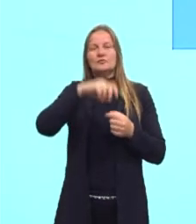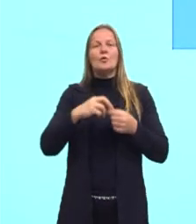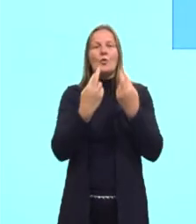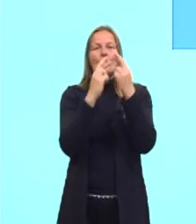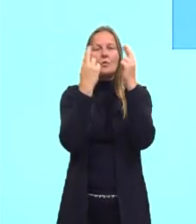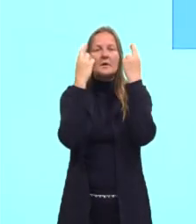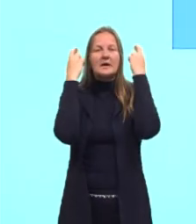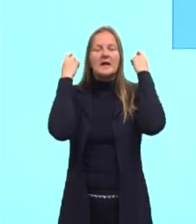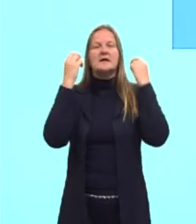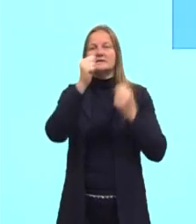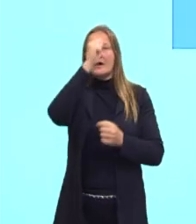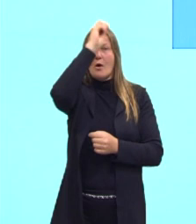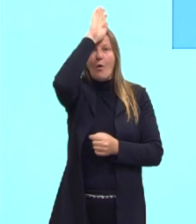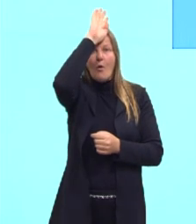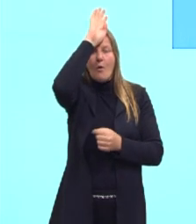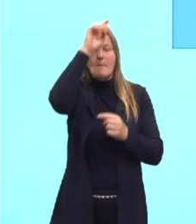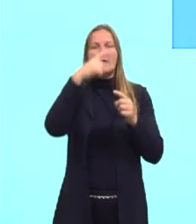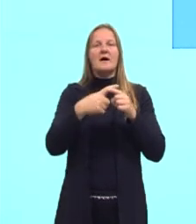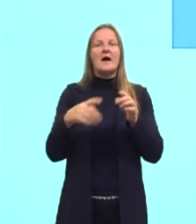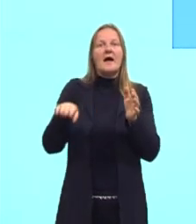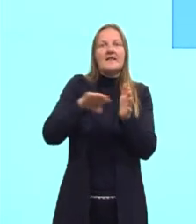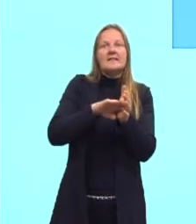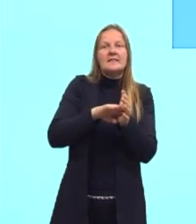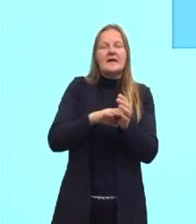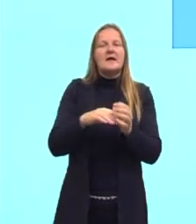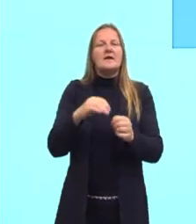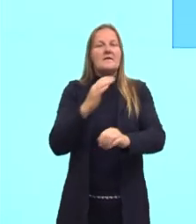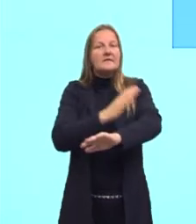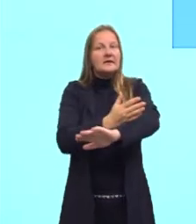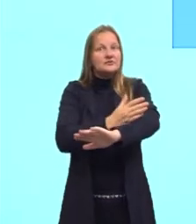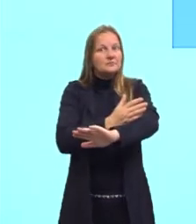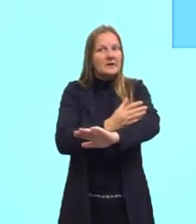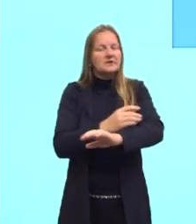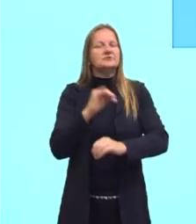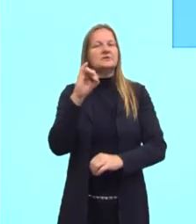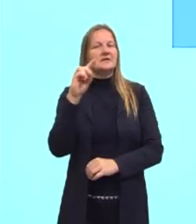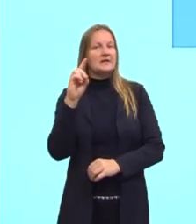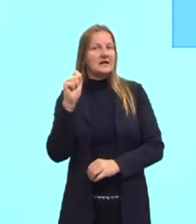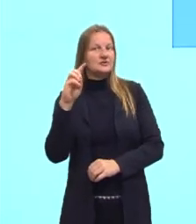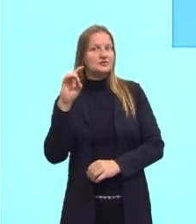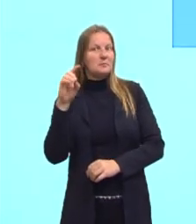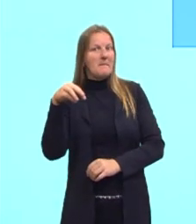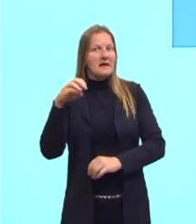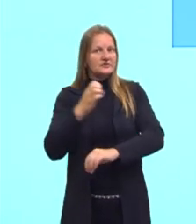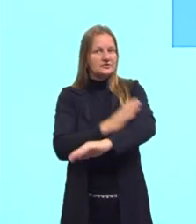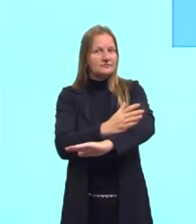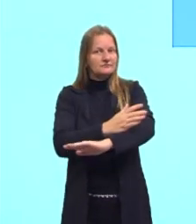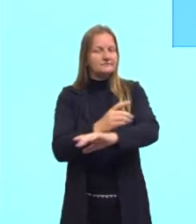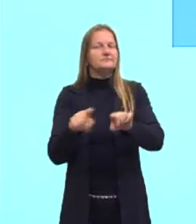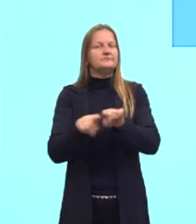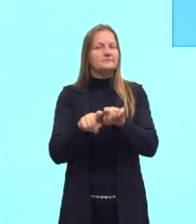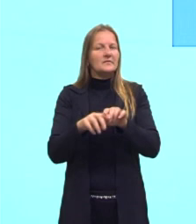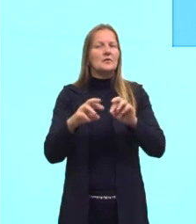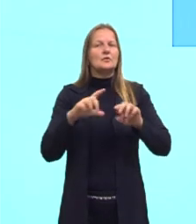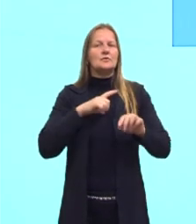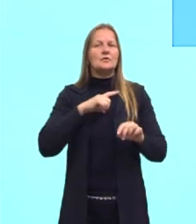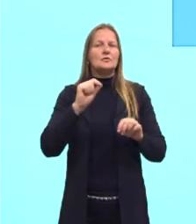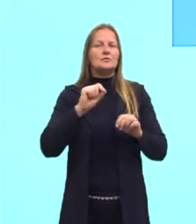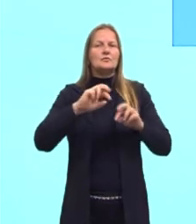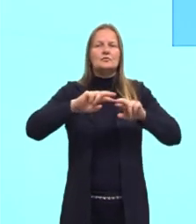Grécia Roma até chegada da idade média é onde nós temos também